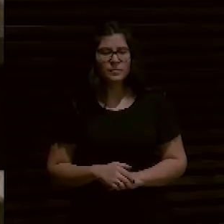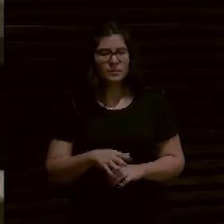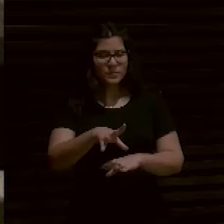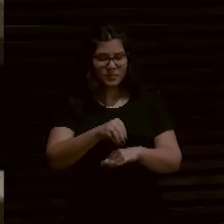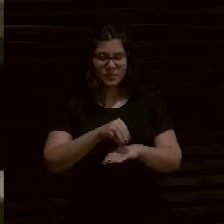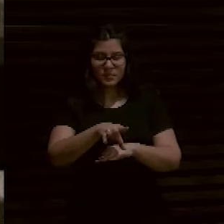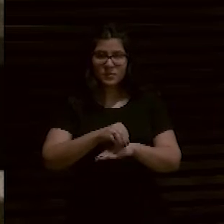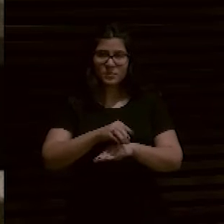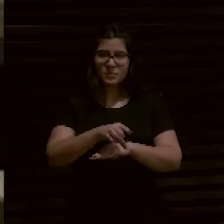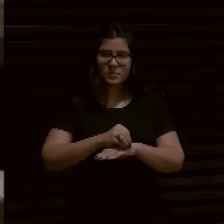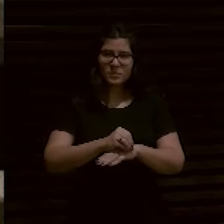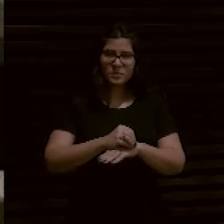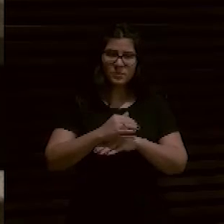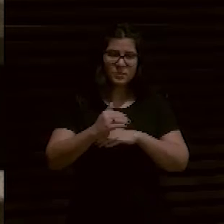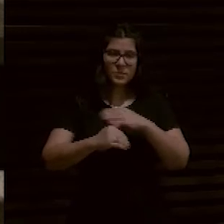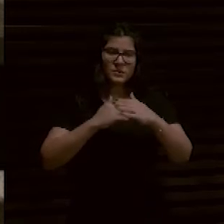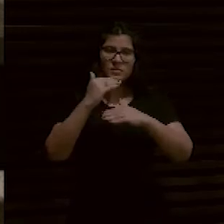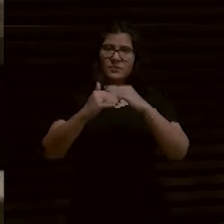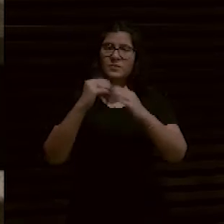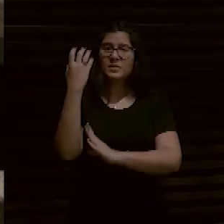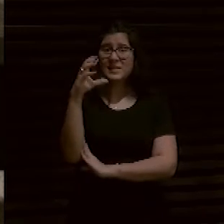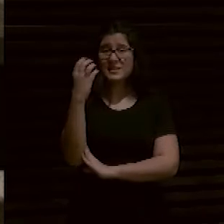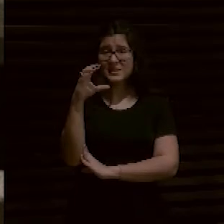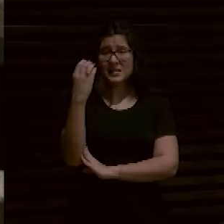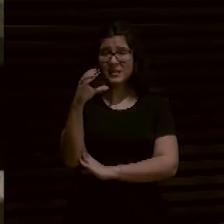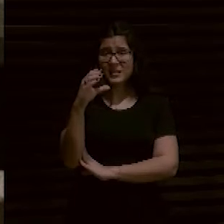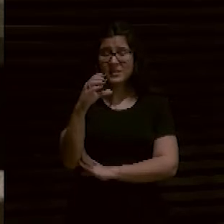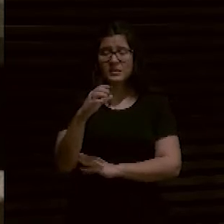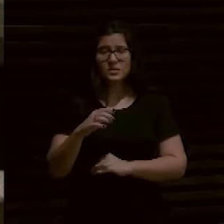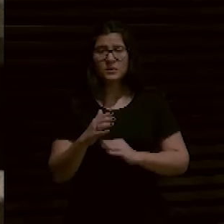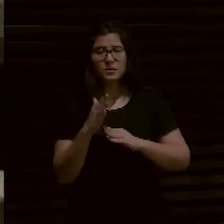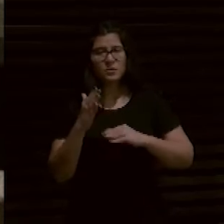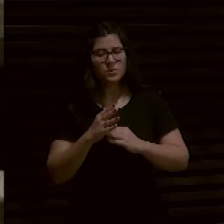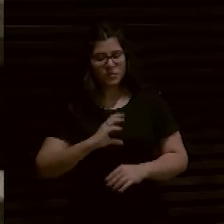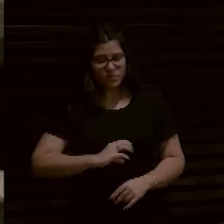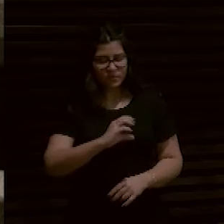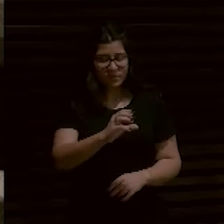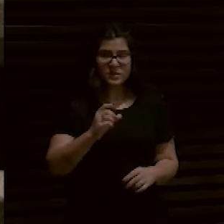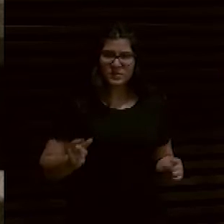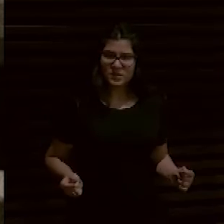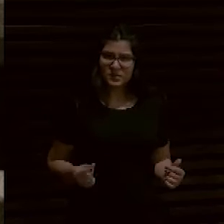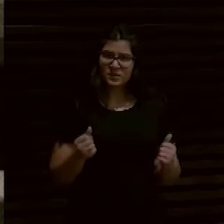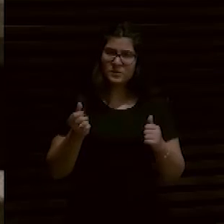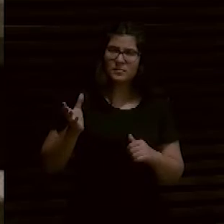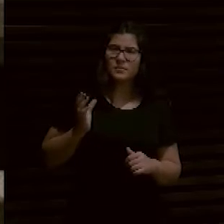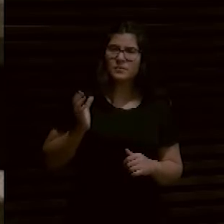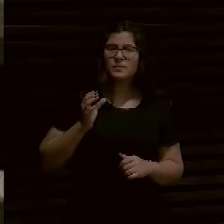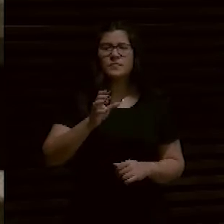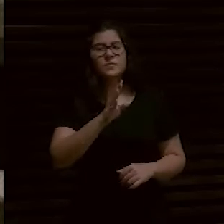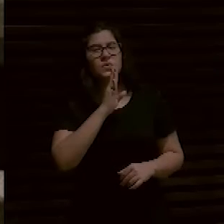desenvolvimento da ciência. E toda confiança, quer na riqueza, quer no conhecimento, quer